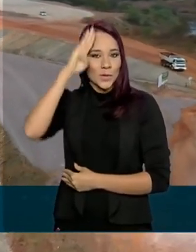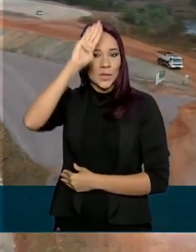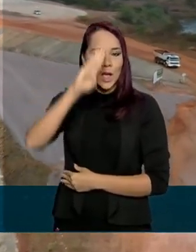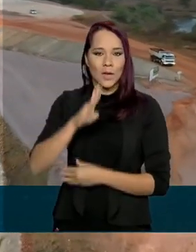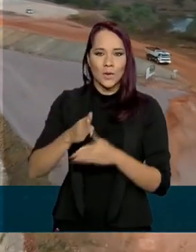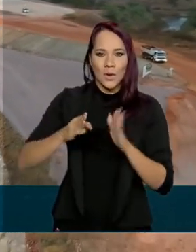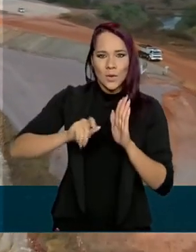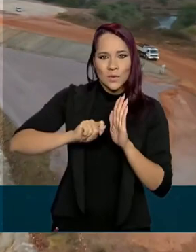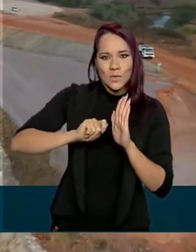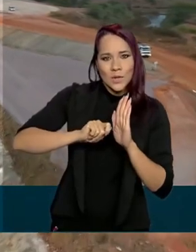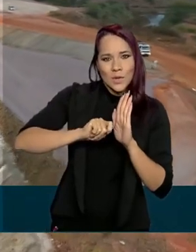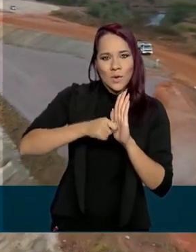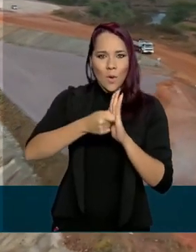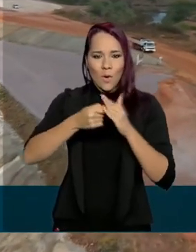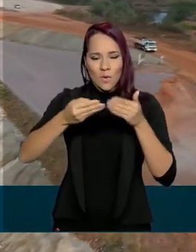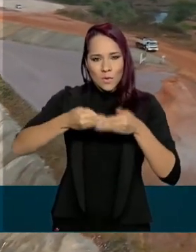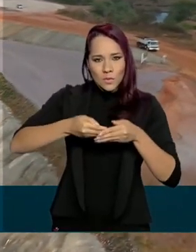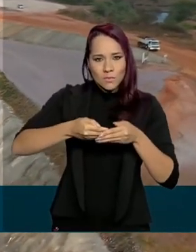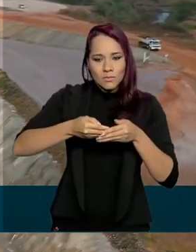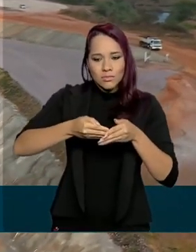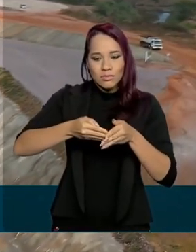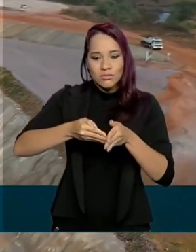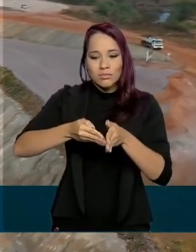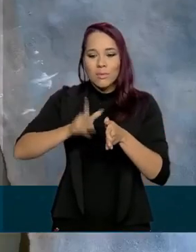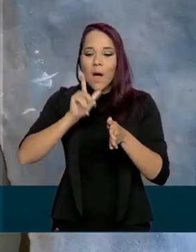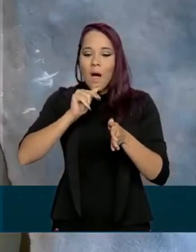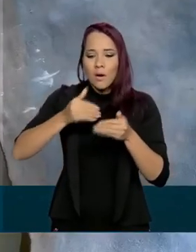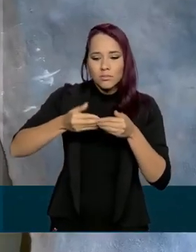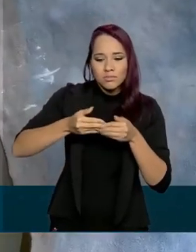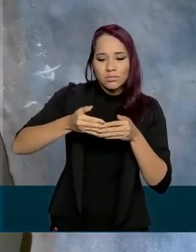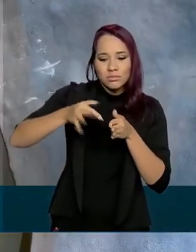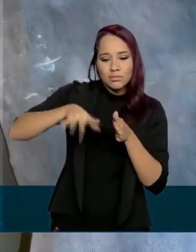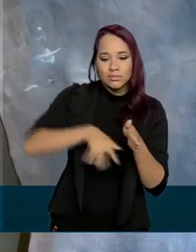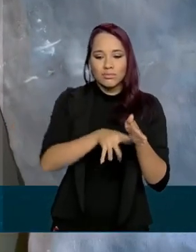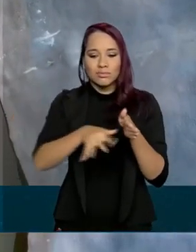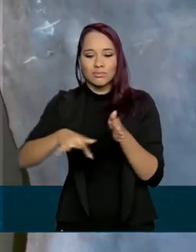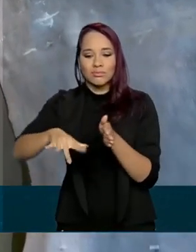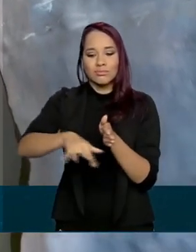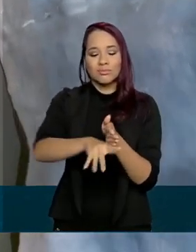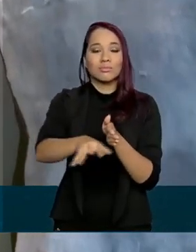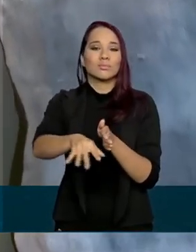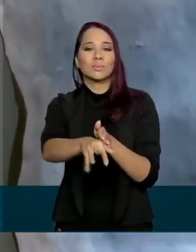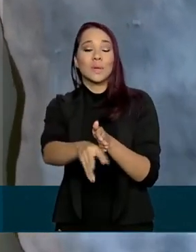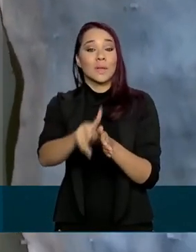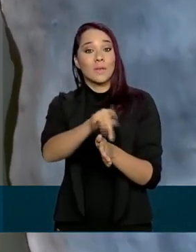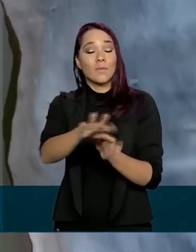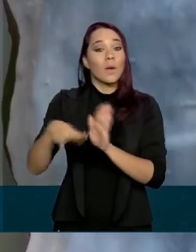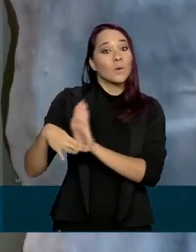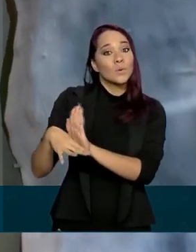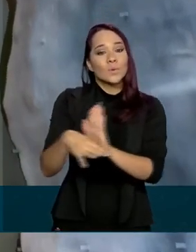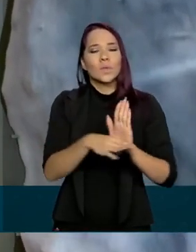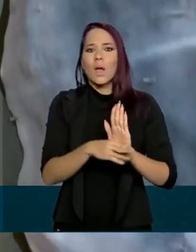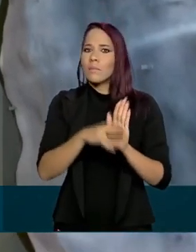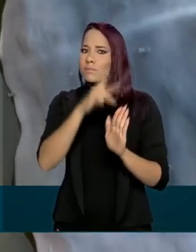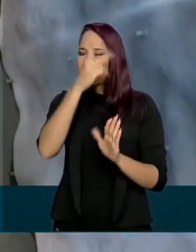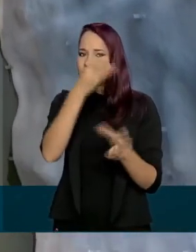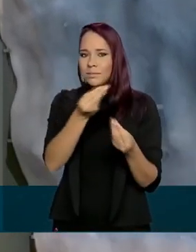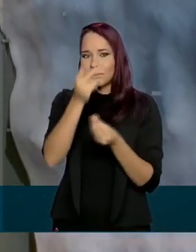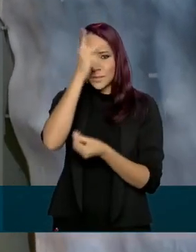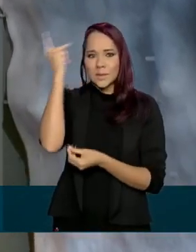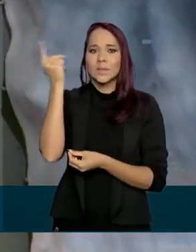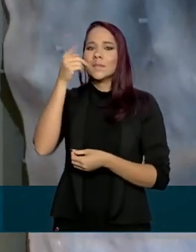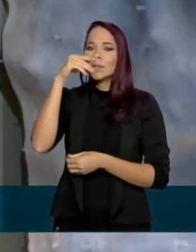acionou a a última com porta que leva a água aí que vai beneficiar milhões de